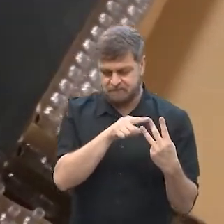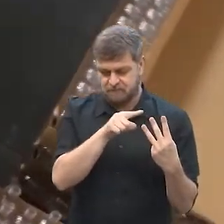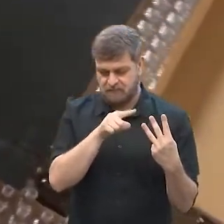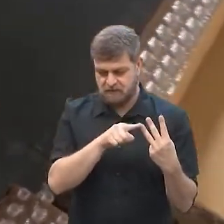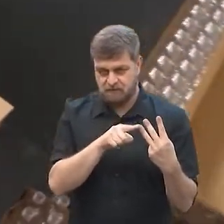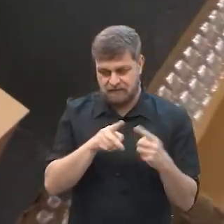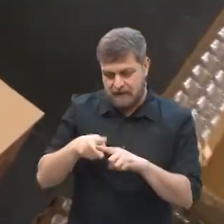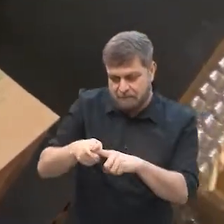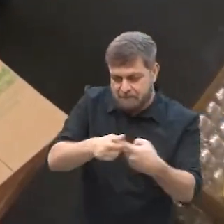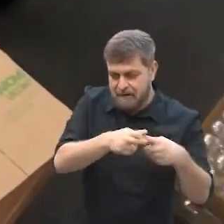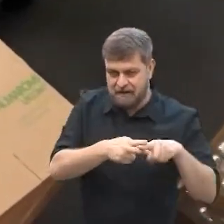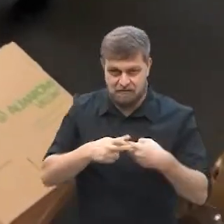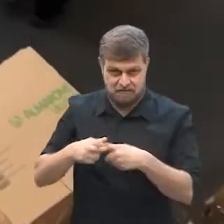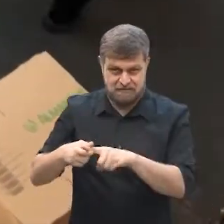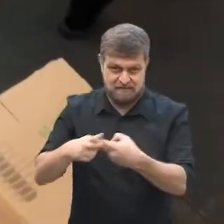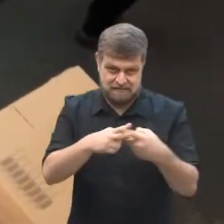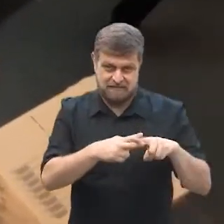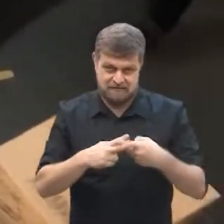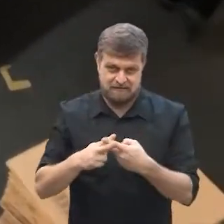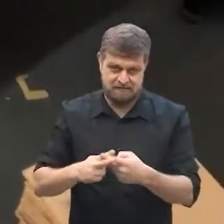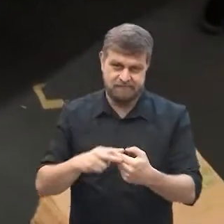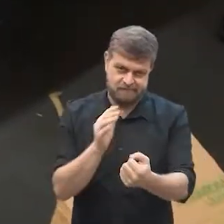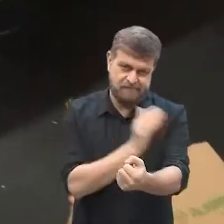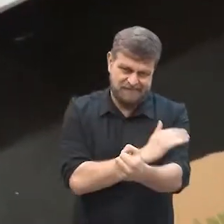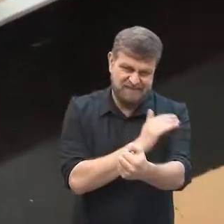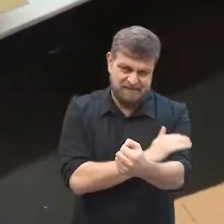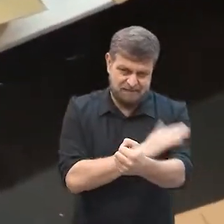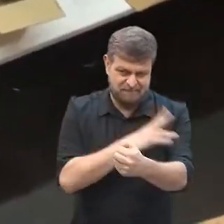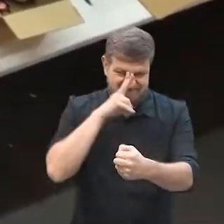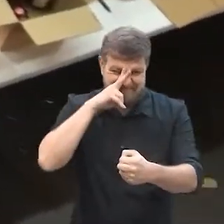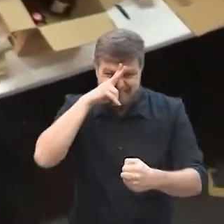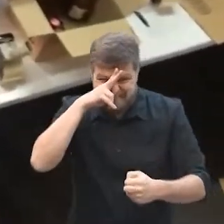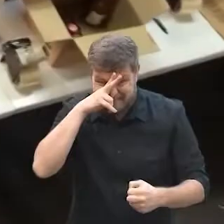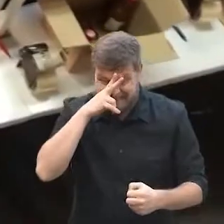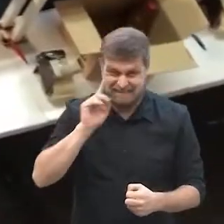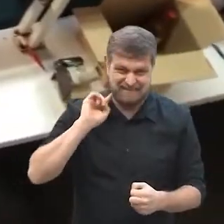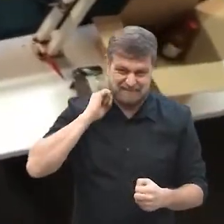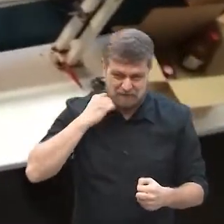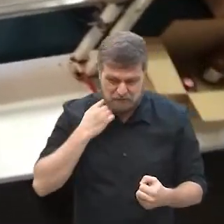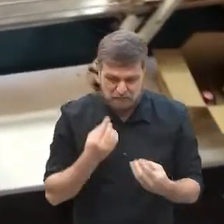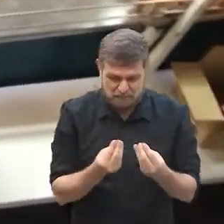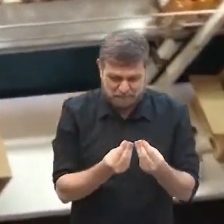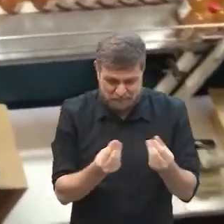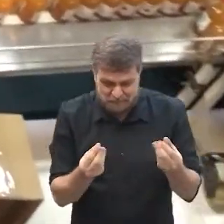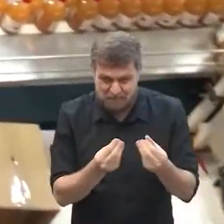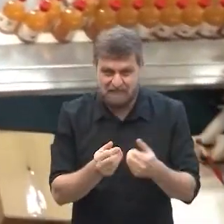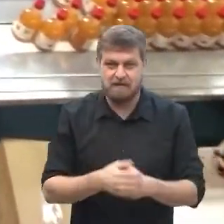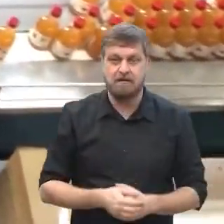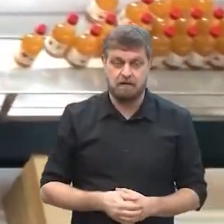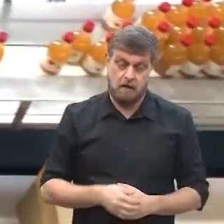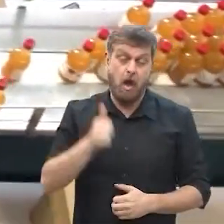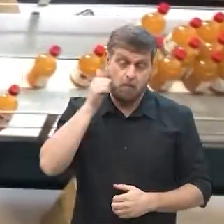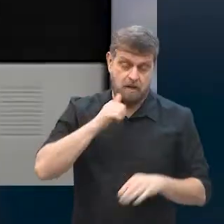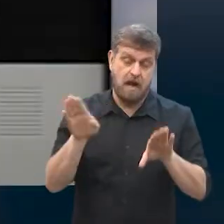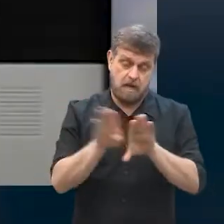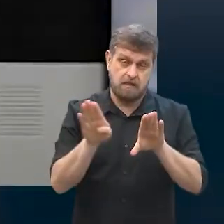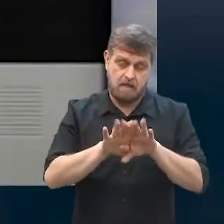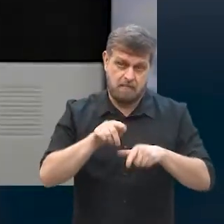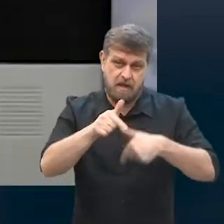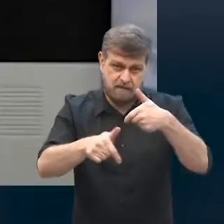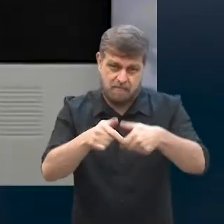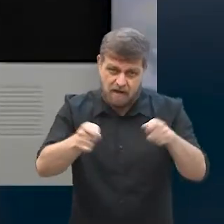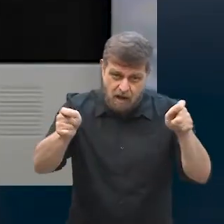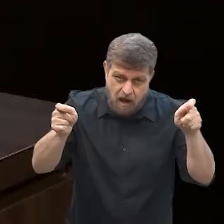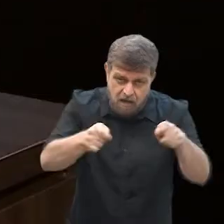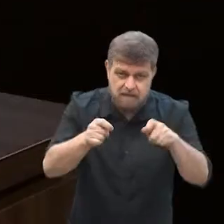de manutenção, porque é um trabalho mais pesado, a graxa. Então, o homem se adapta, não que a mulher não se adapte, mas o homem